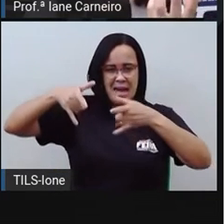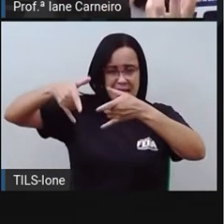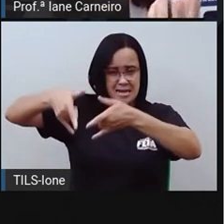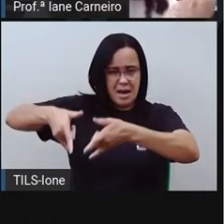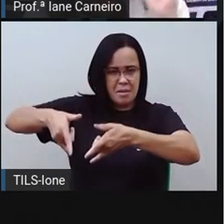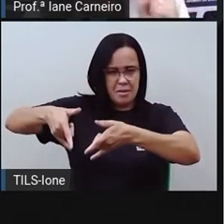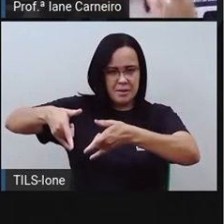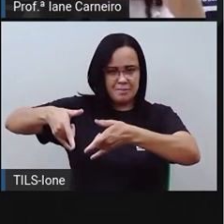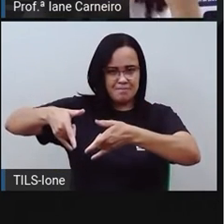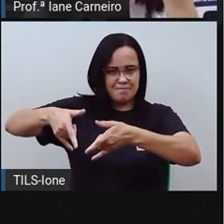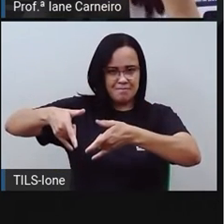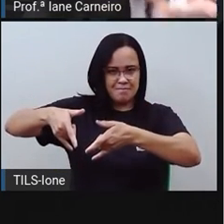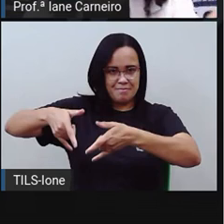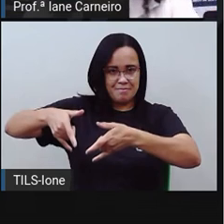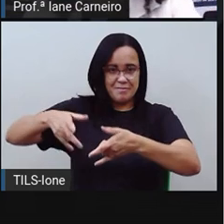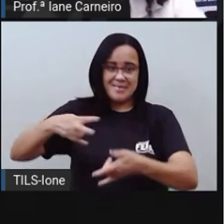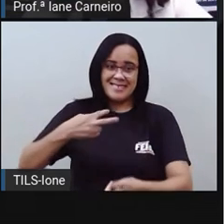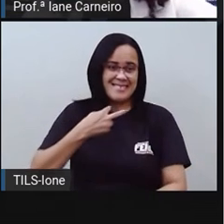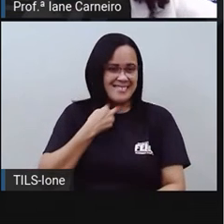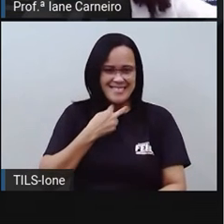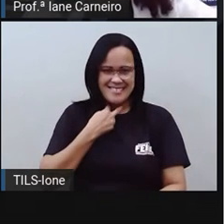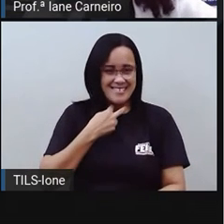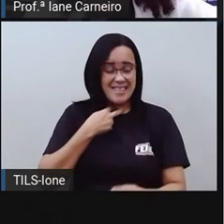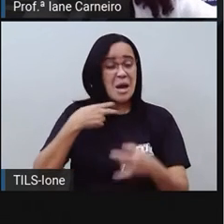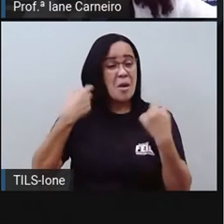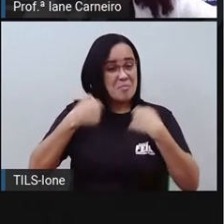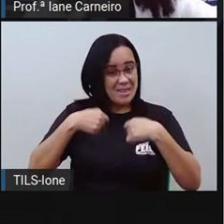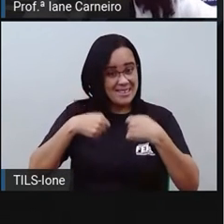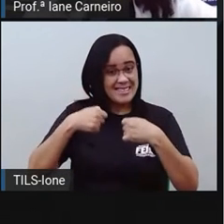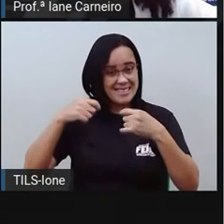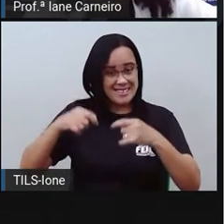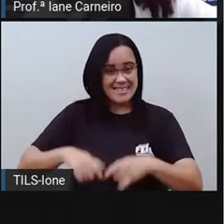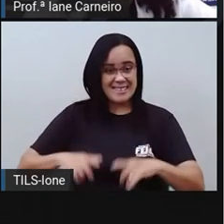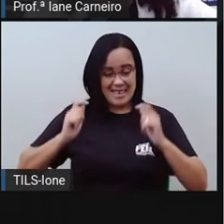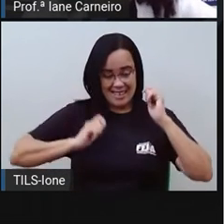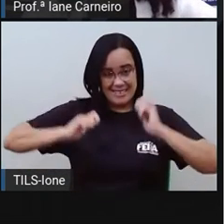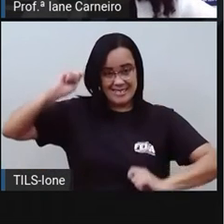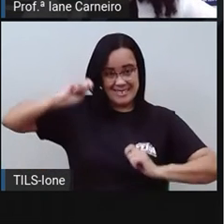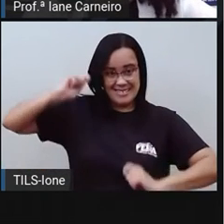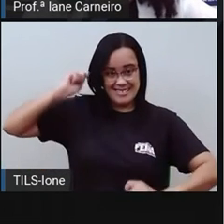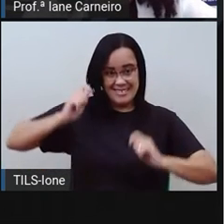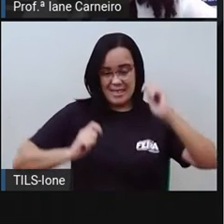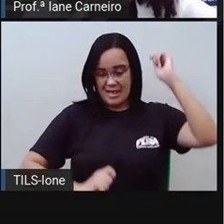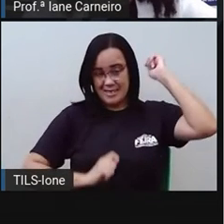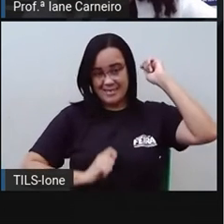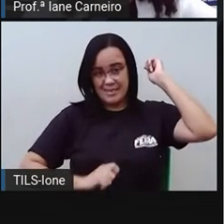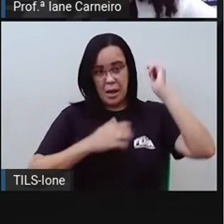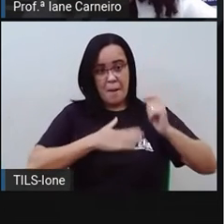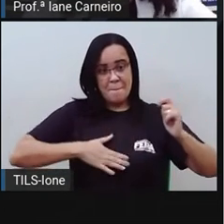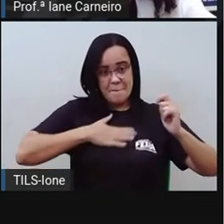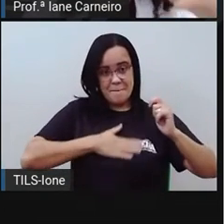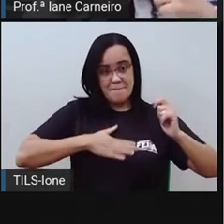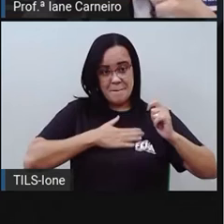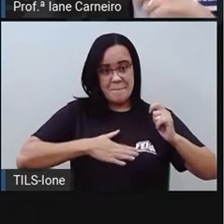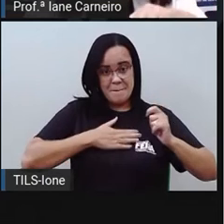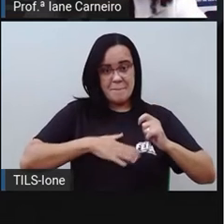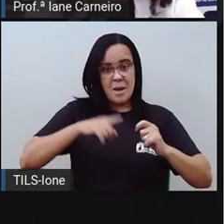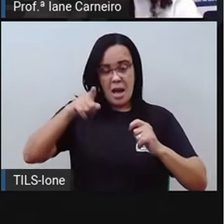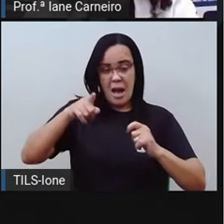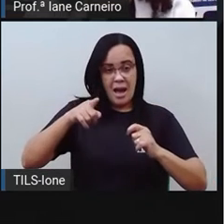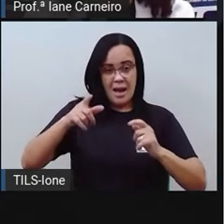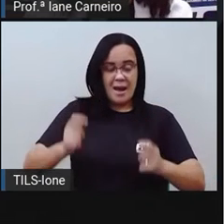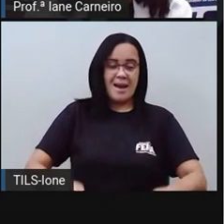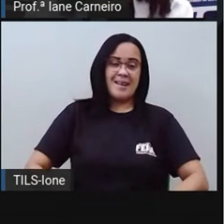me esqueço de tirar a toalha molhada da minha cama. É brincadeira, gente? Pois é, e minha mãe sempre ficava zangada, e até hoje